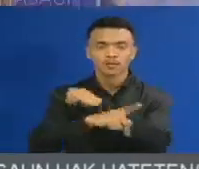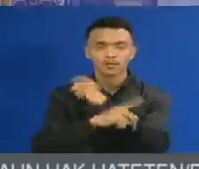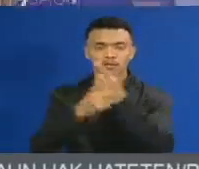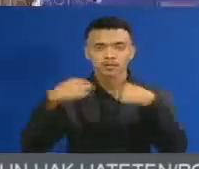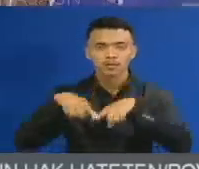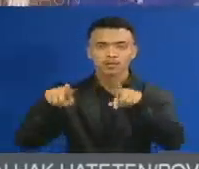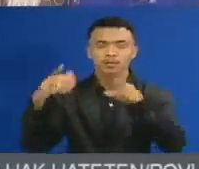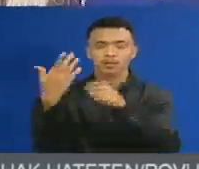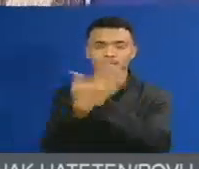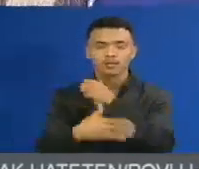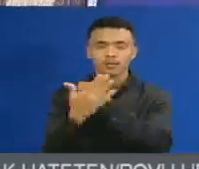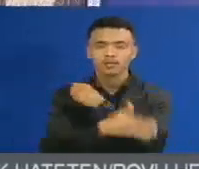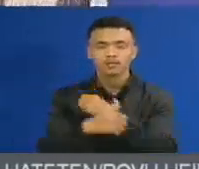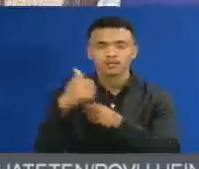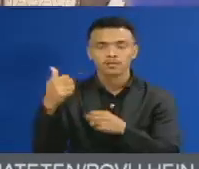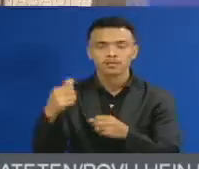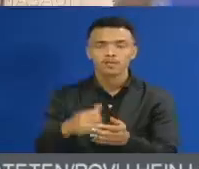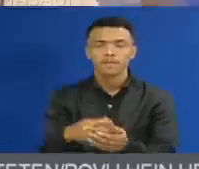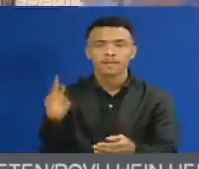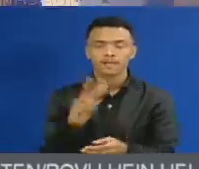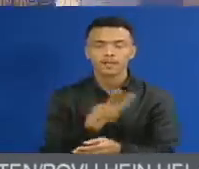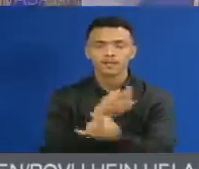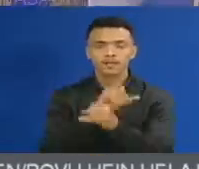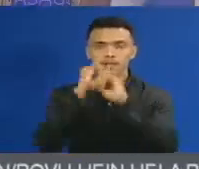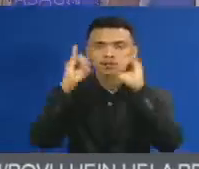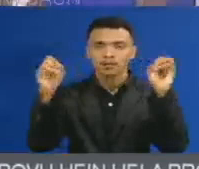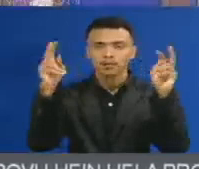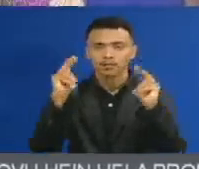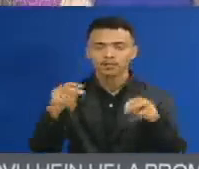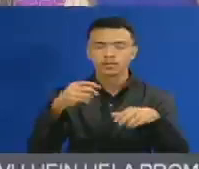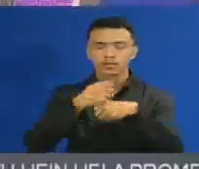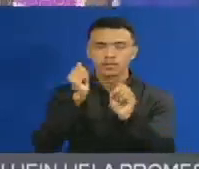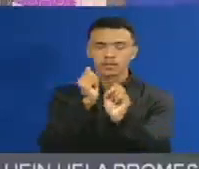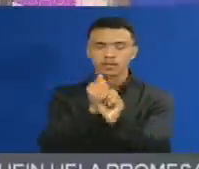rai antau kita ukuma ne persija halu movimento